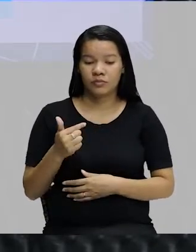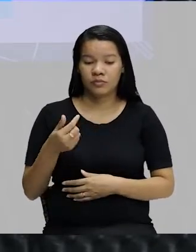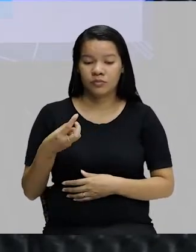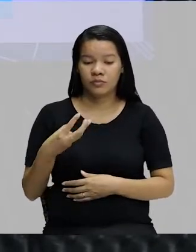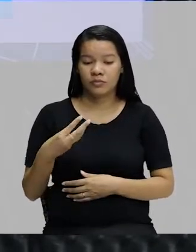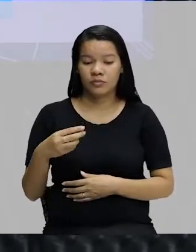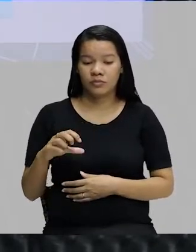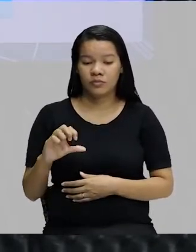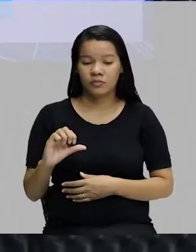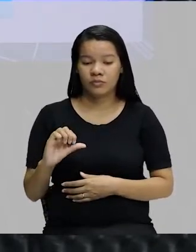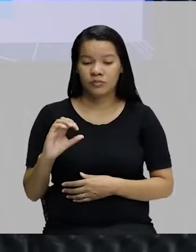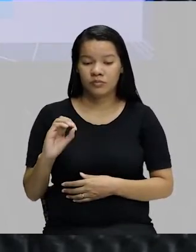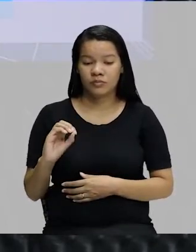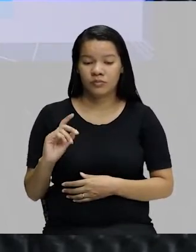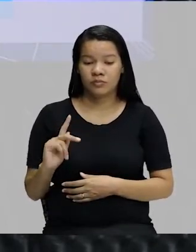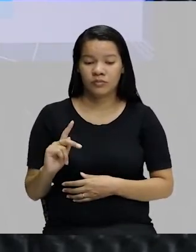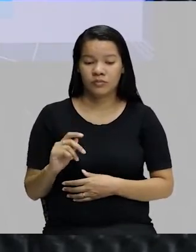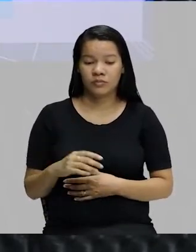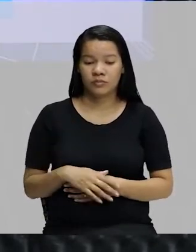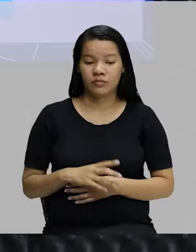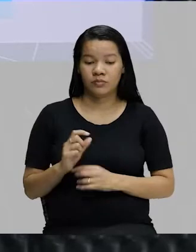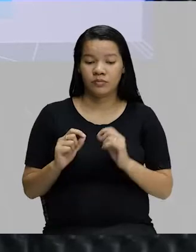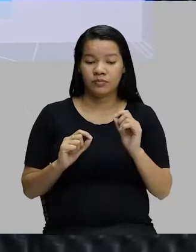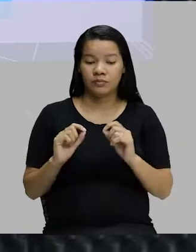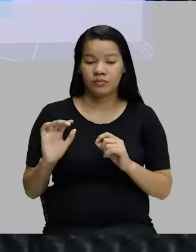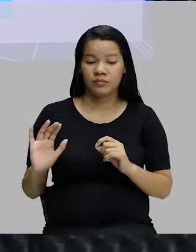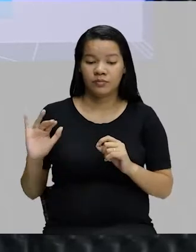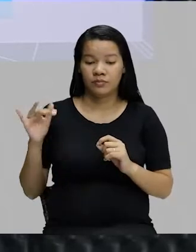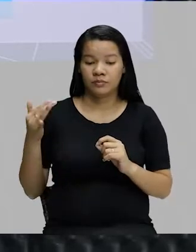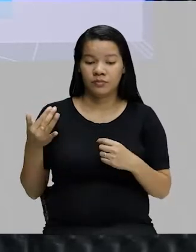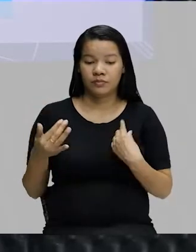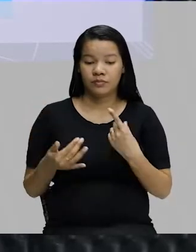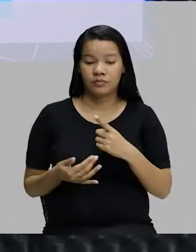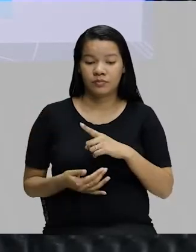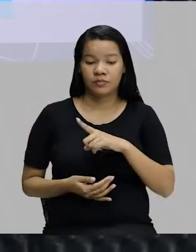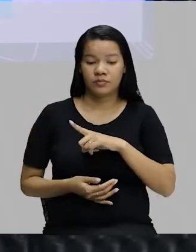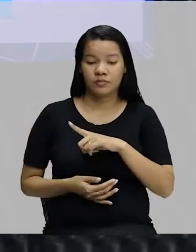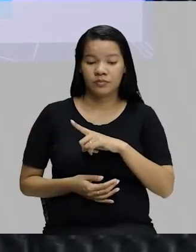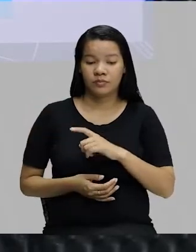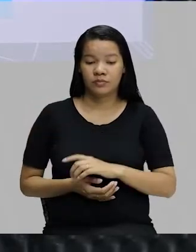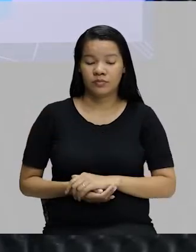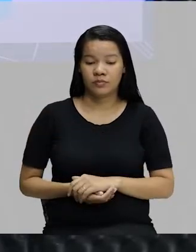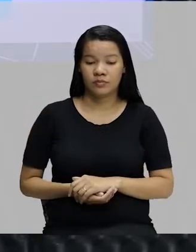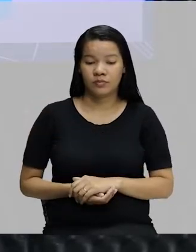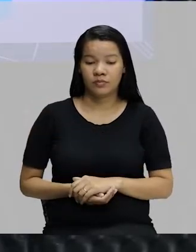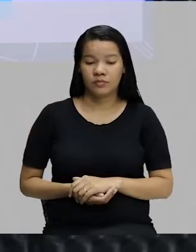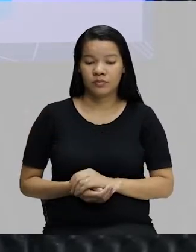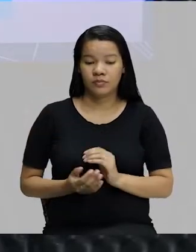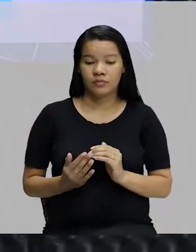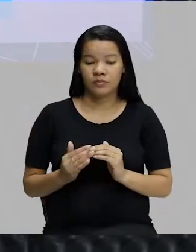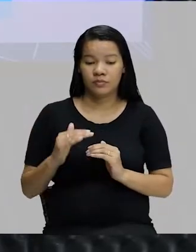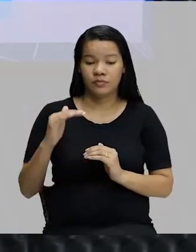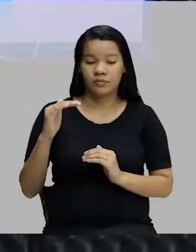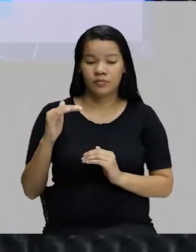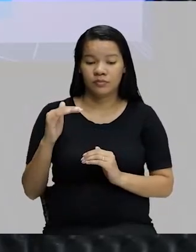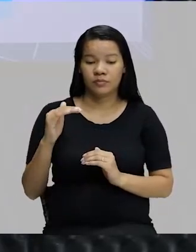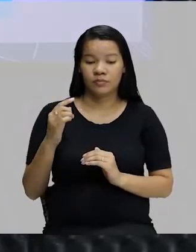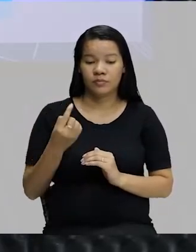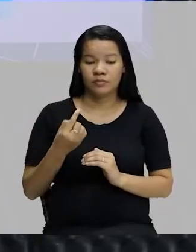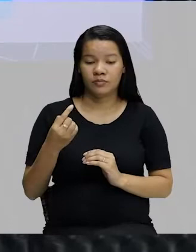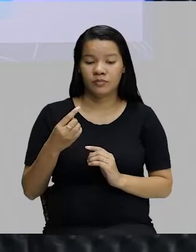239, certo? Então, olha só, o que aconteceu? Nós tivemos o quê? Nós tivemos o aumento em